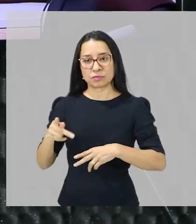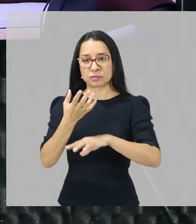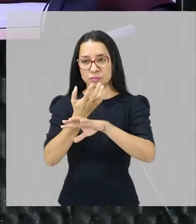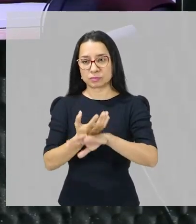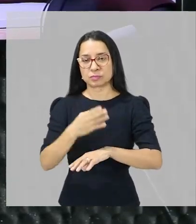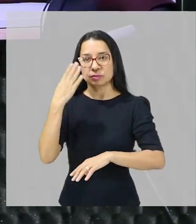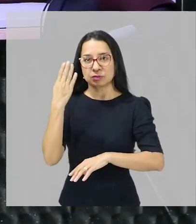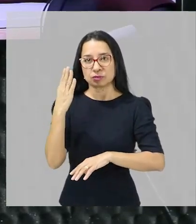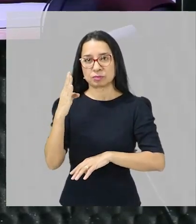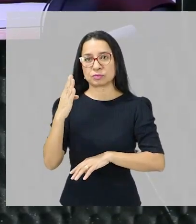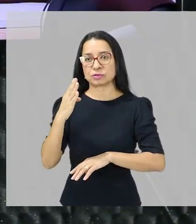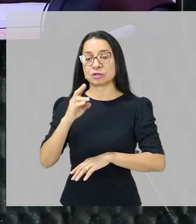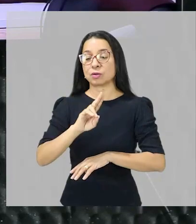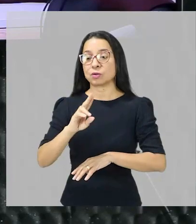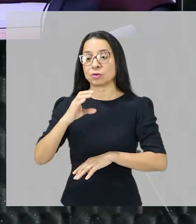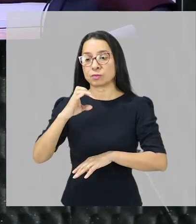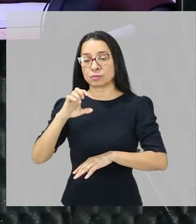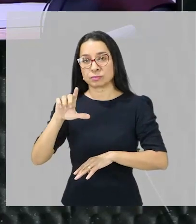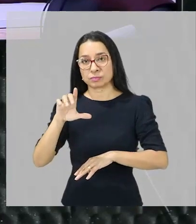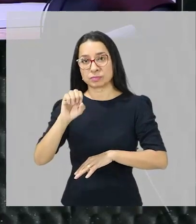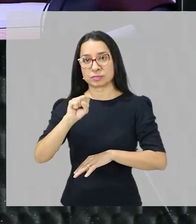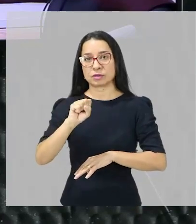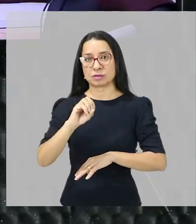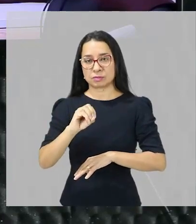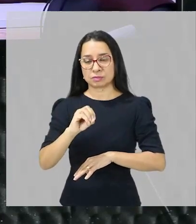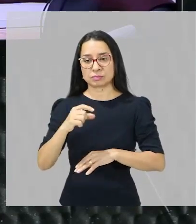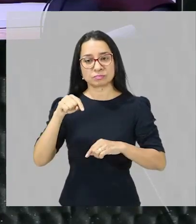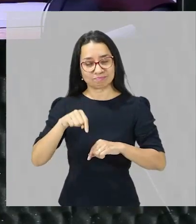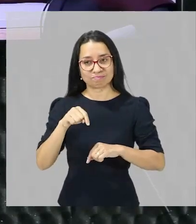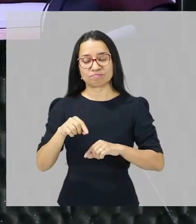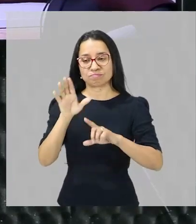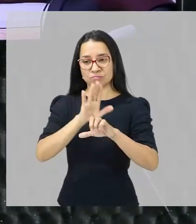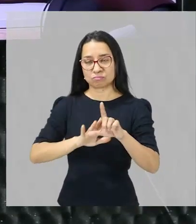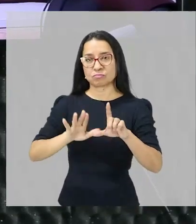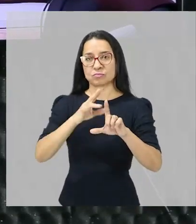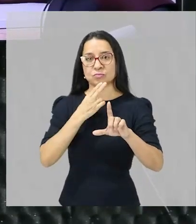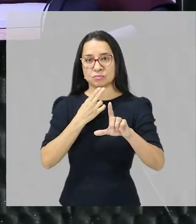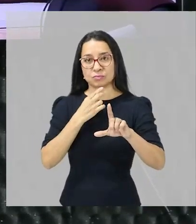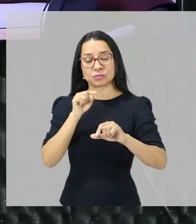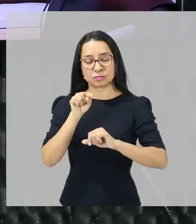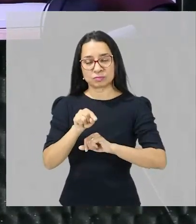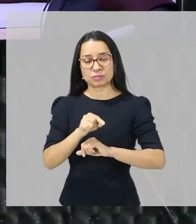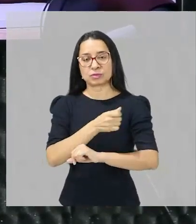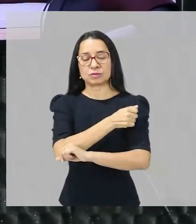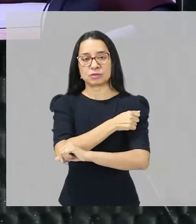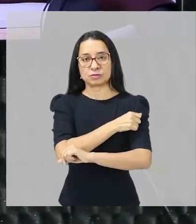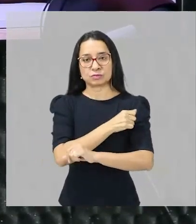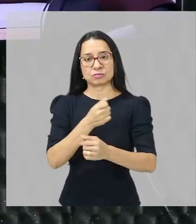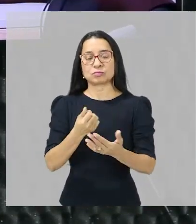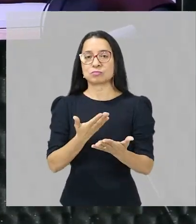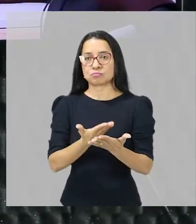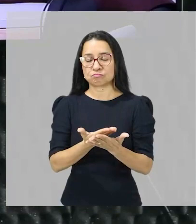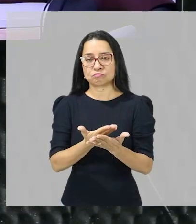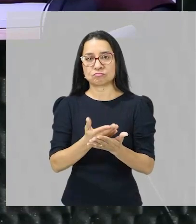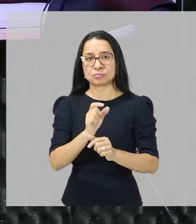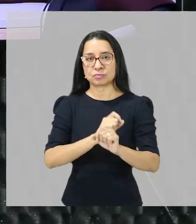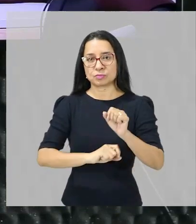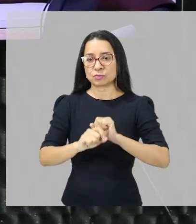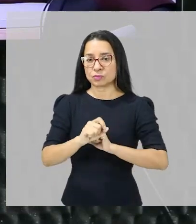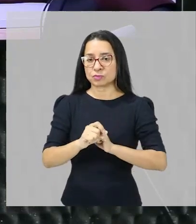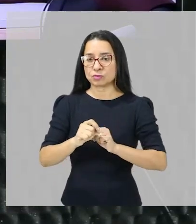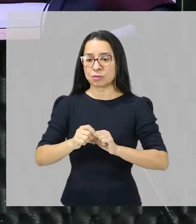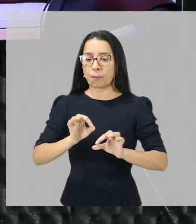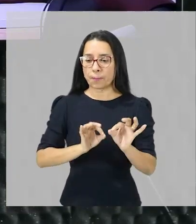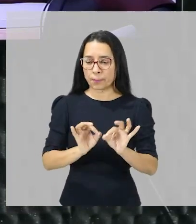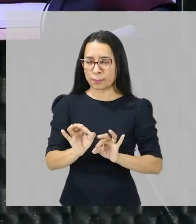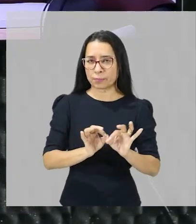Biologia, e você está aqui na plataforma Gonçalves Dias. Você que é estudante da plataforma Gonçalves Dias não vai ficar de fora, vai estar preparado